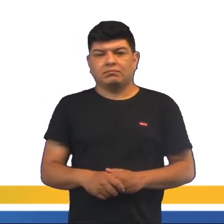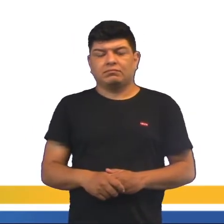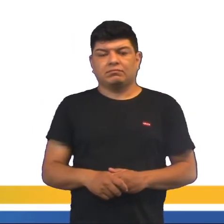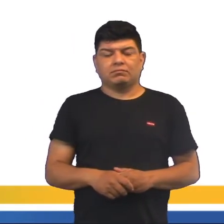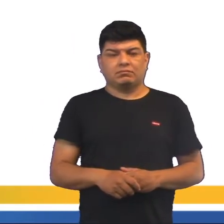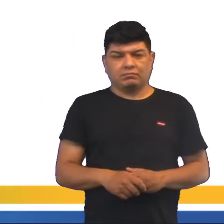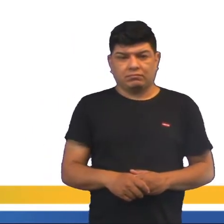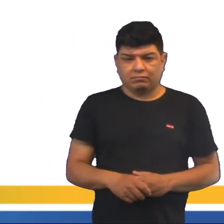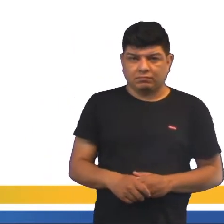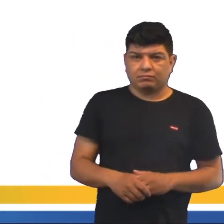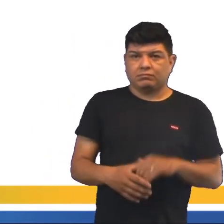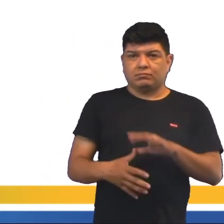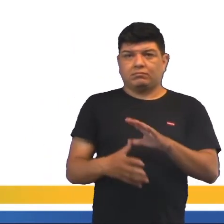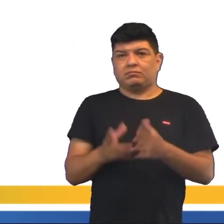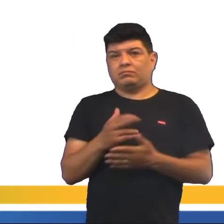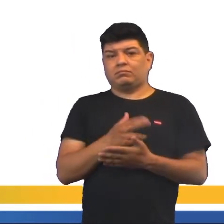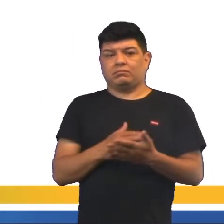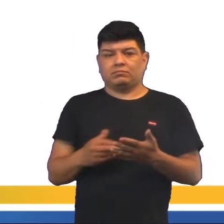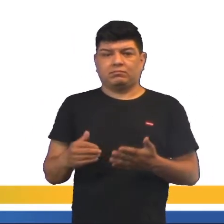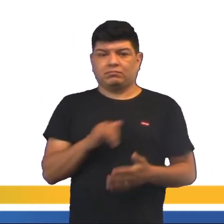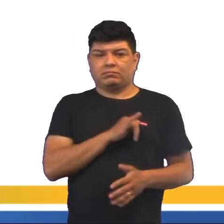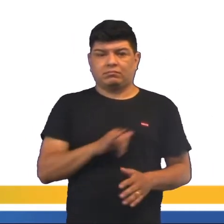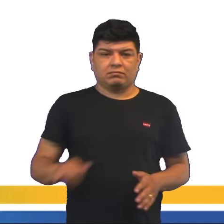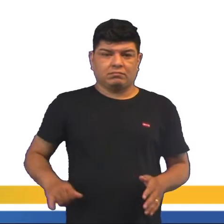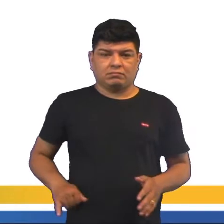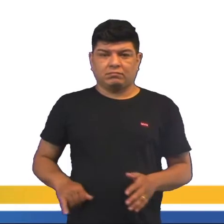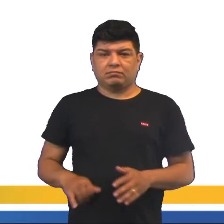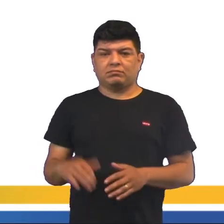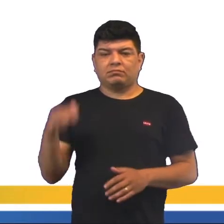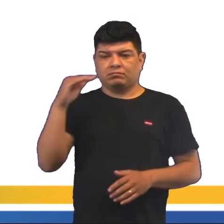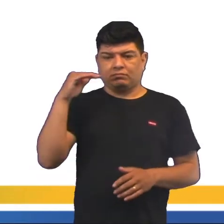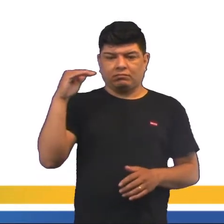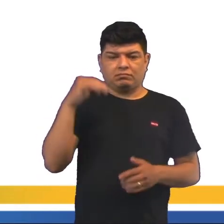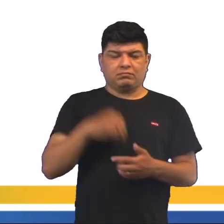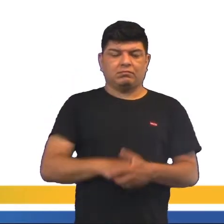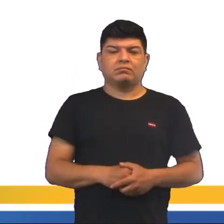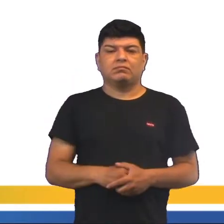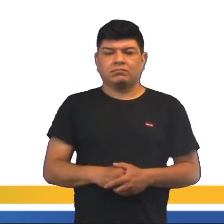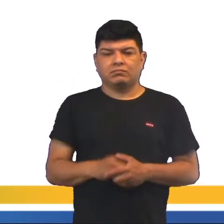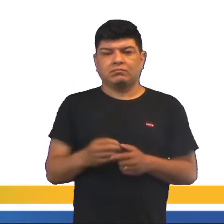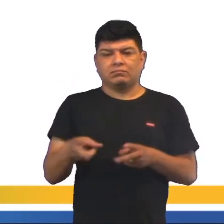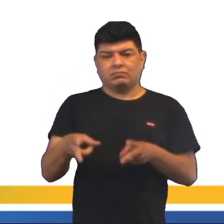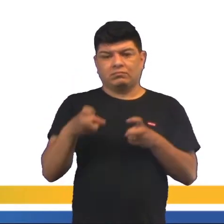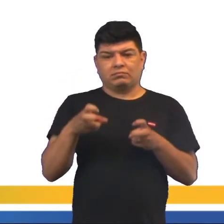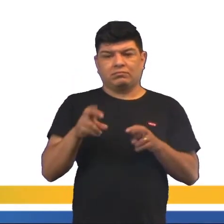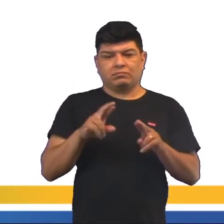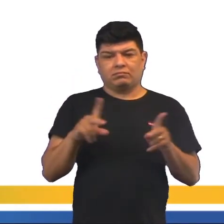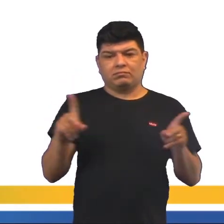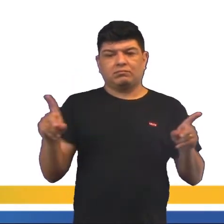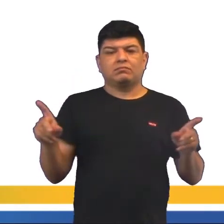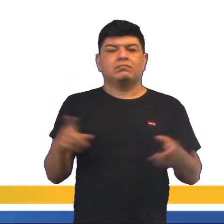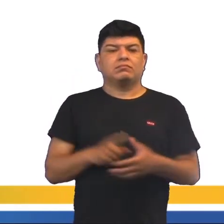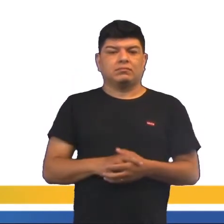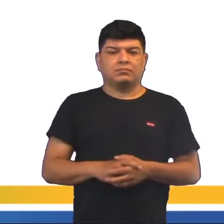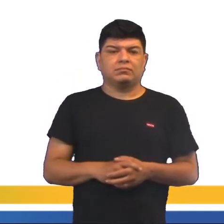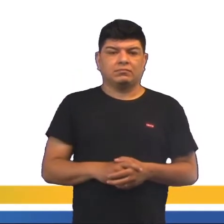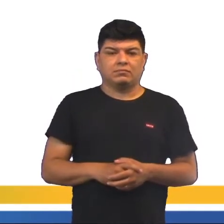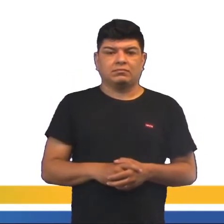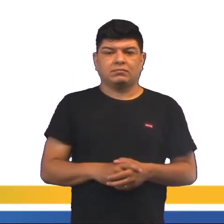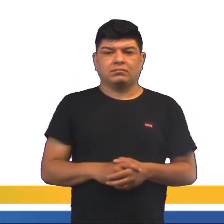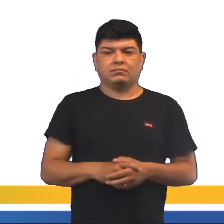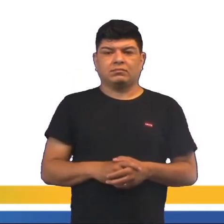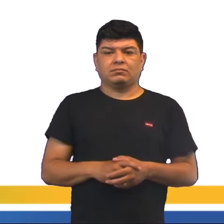Agora a gente tem aí, ó, um mapa do Império no seu auge. Percebam a diferença.